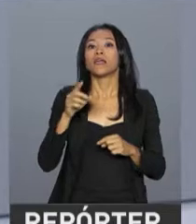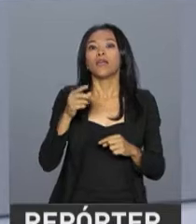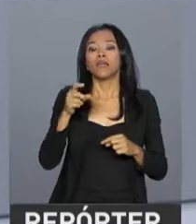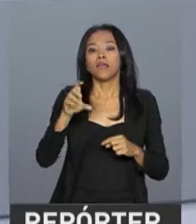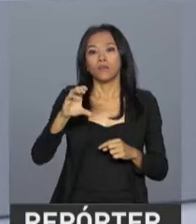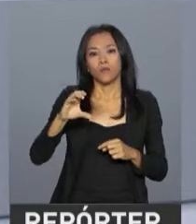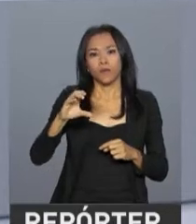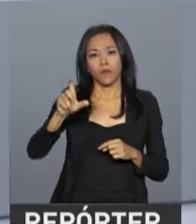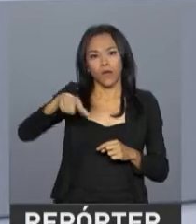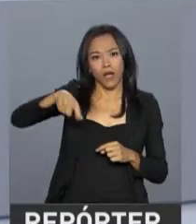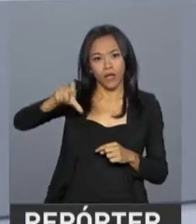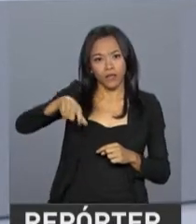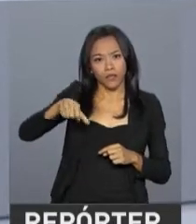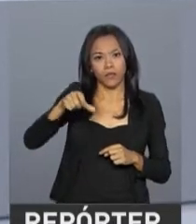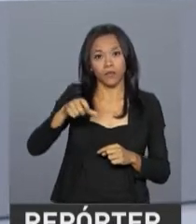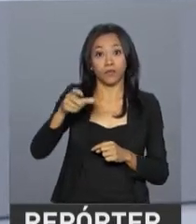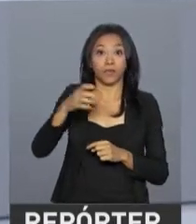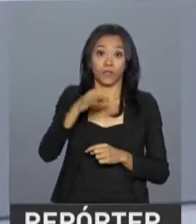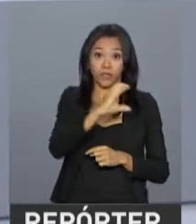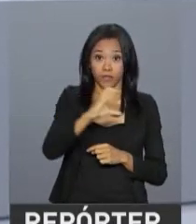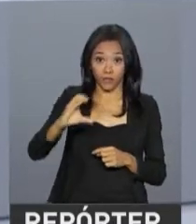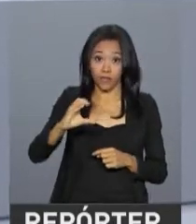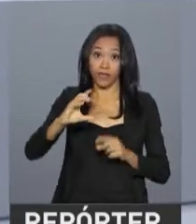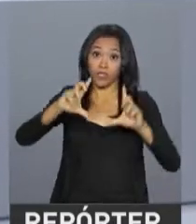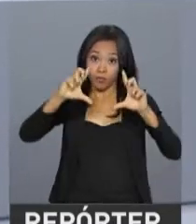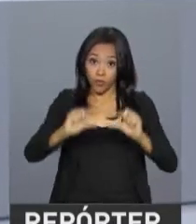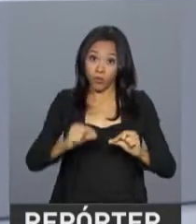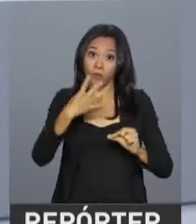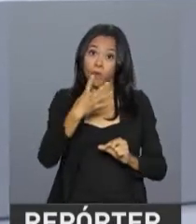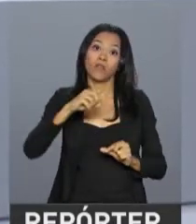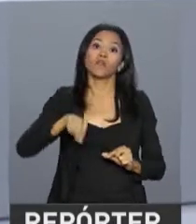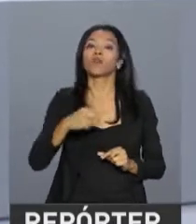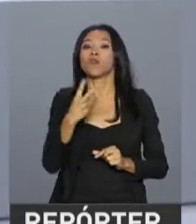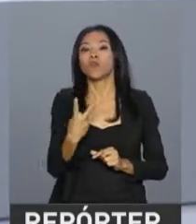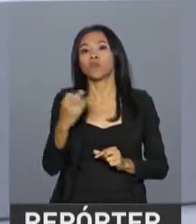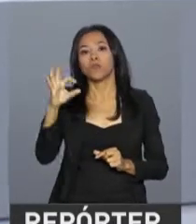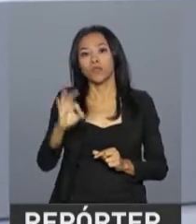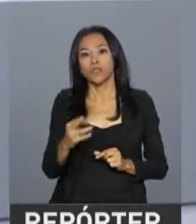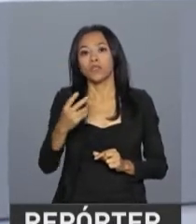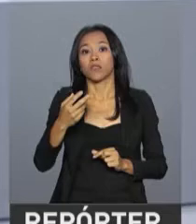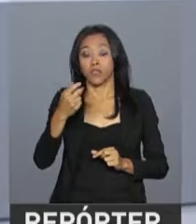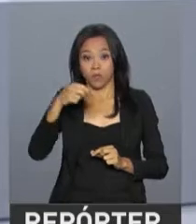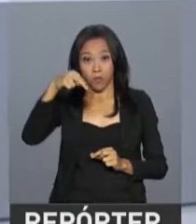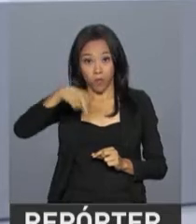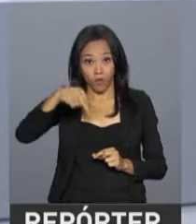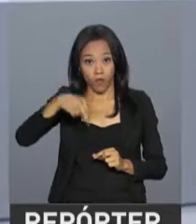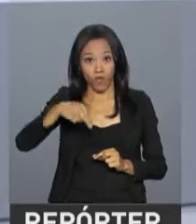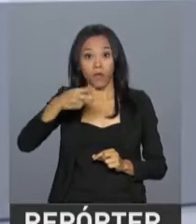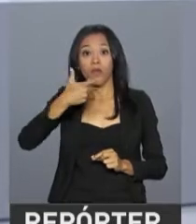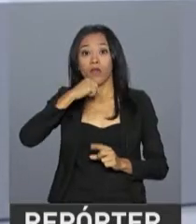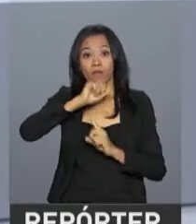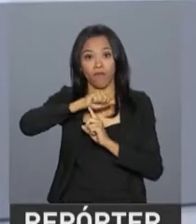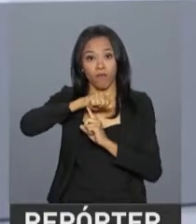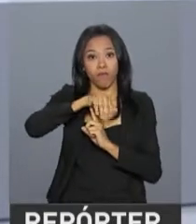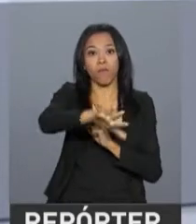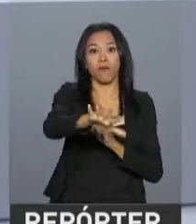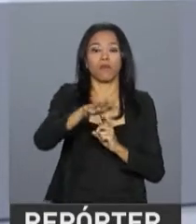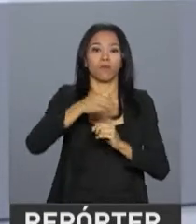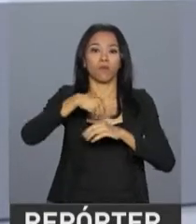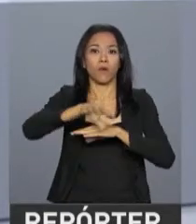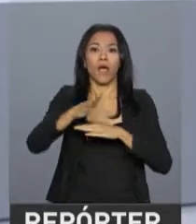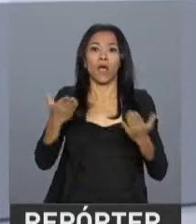de crédito caiu 4,2 pontos em novembro, informou hoje o Banco Central. Com a queda, a taxa passou para